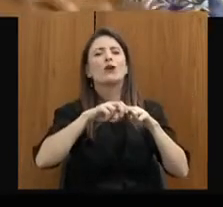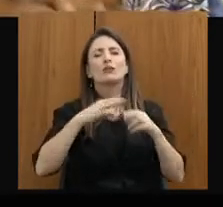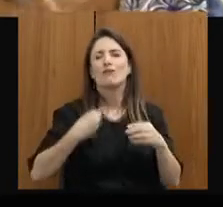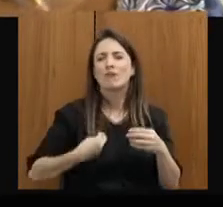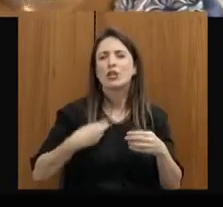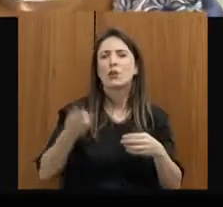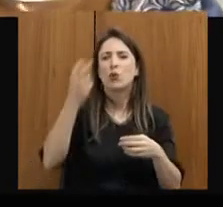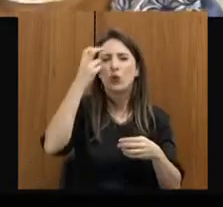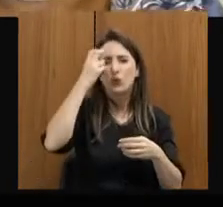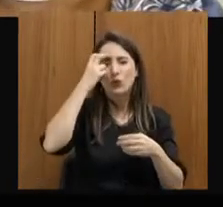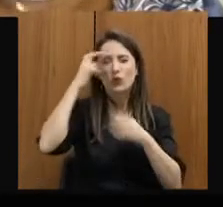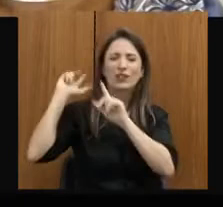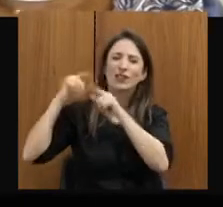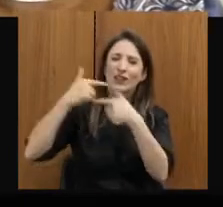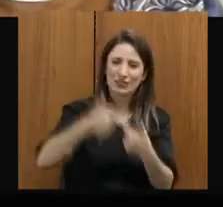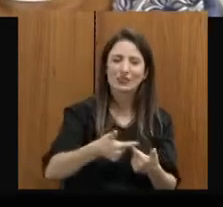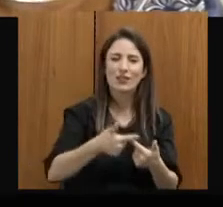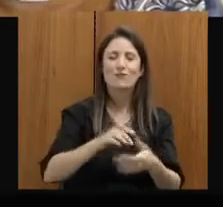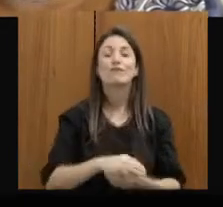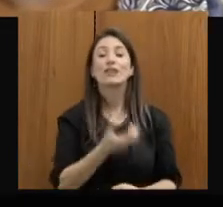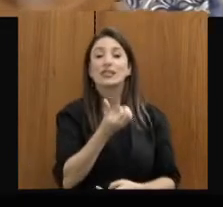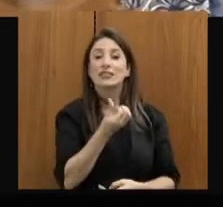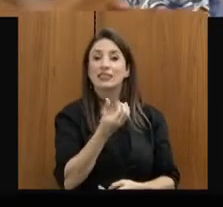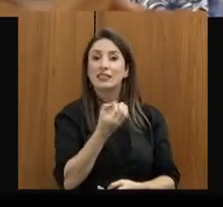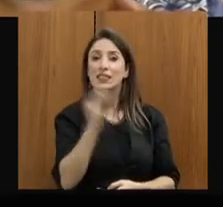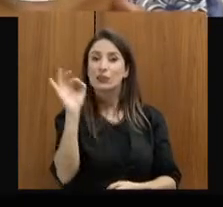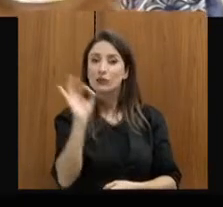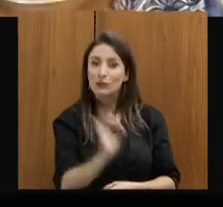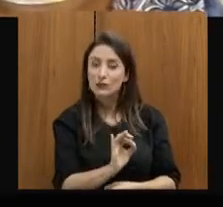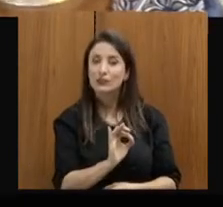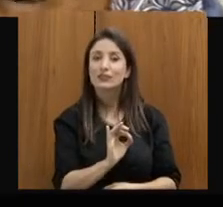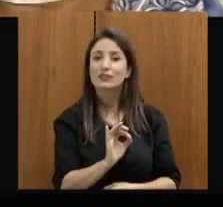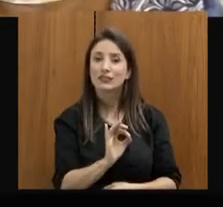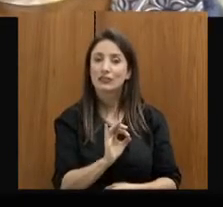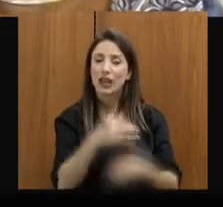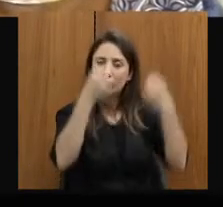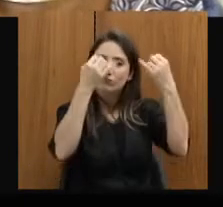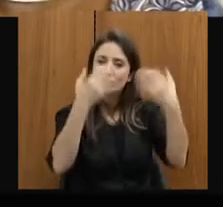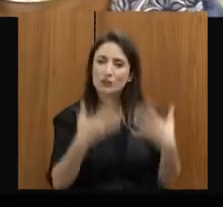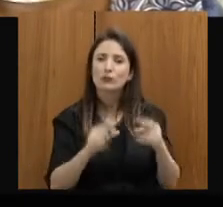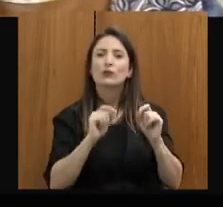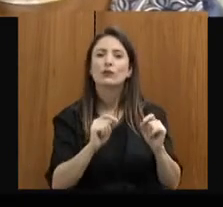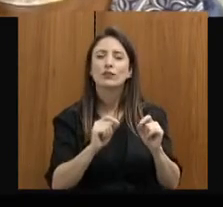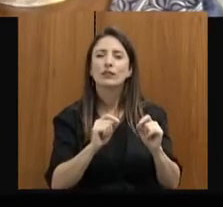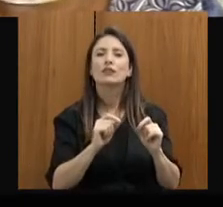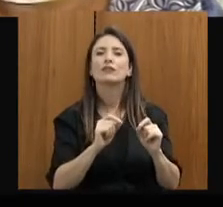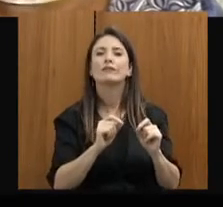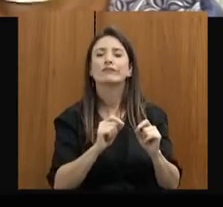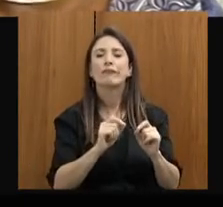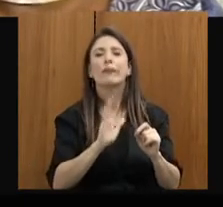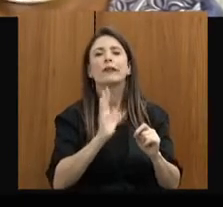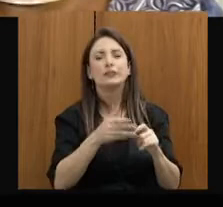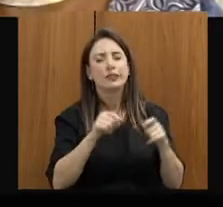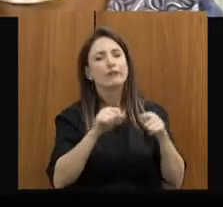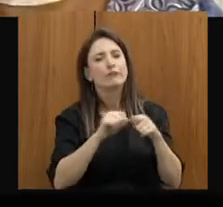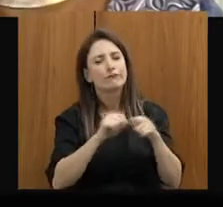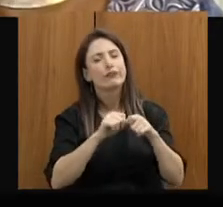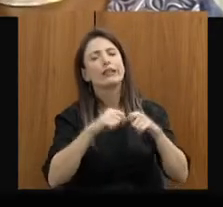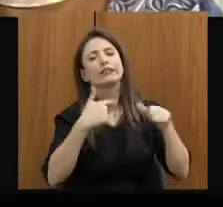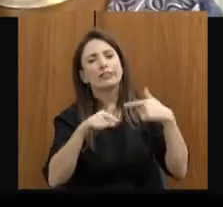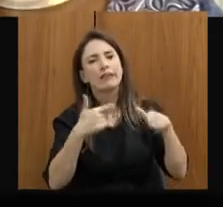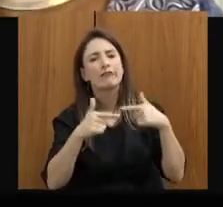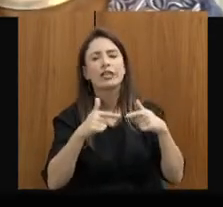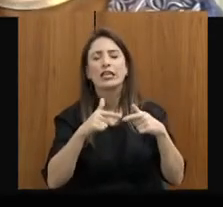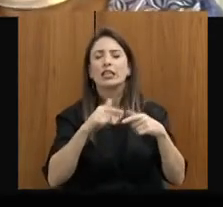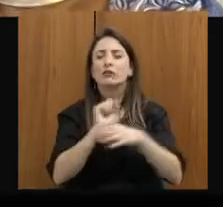cerca de sessenta por cento diziam é prestar serviço de segurança alimentar para